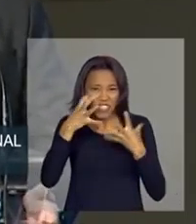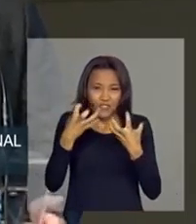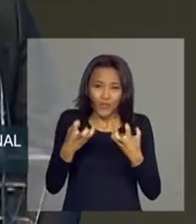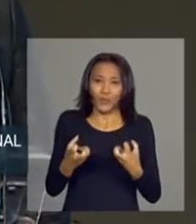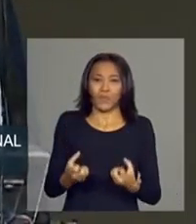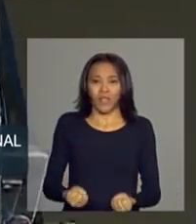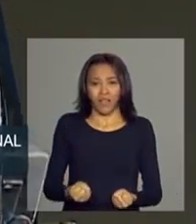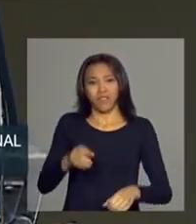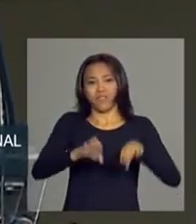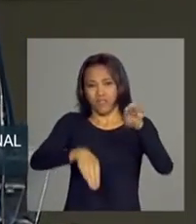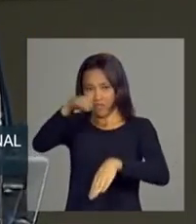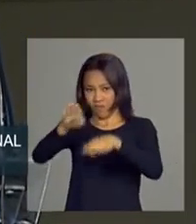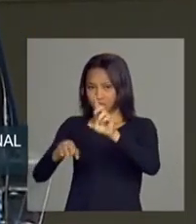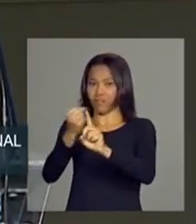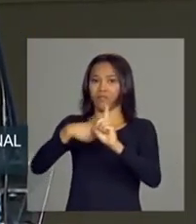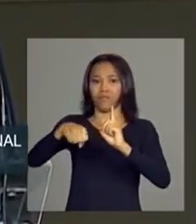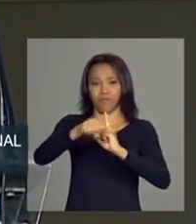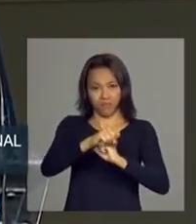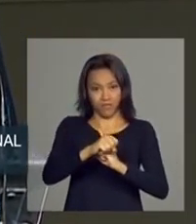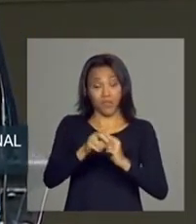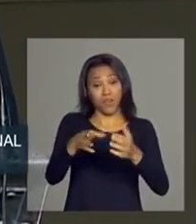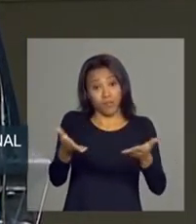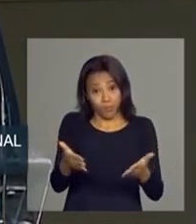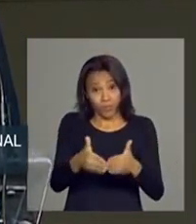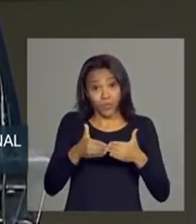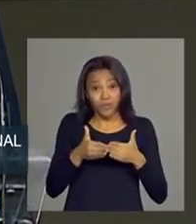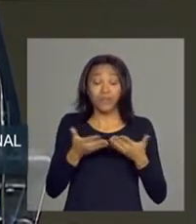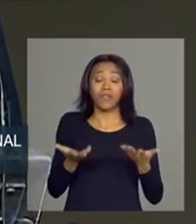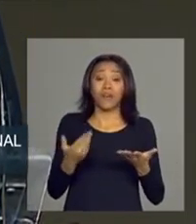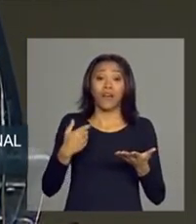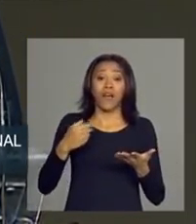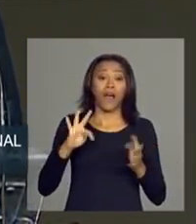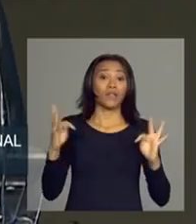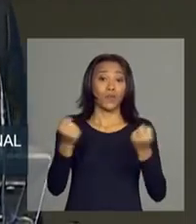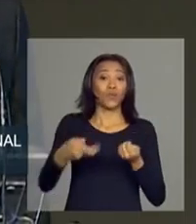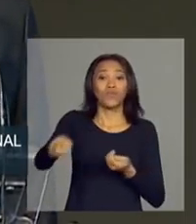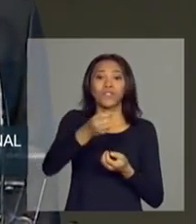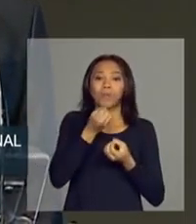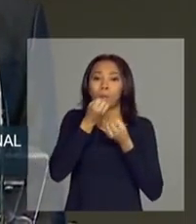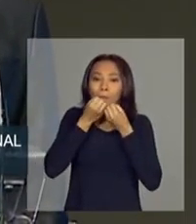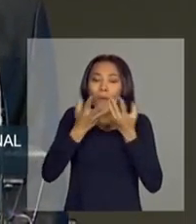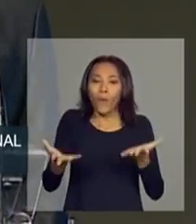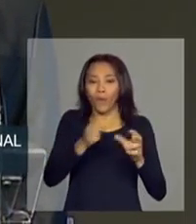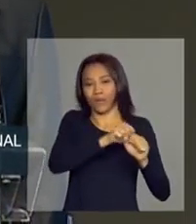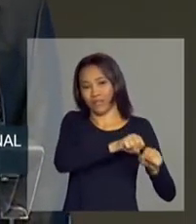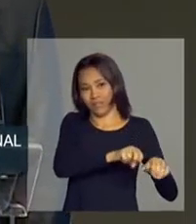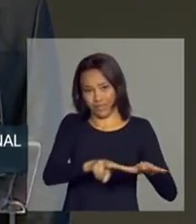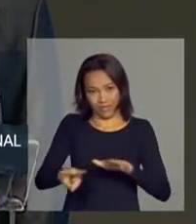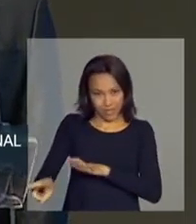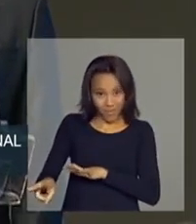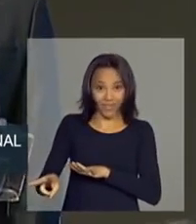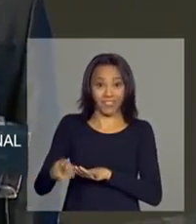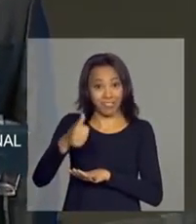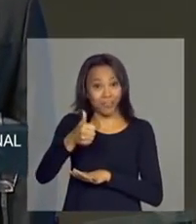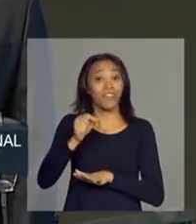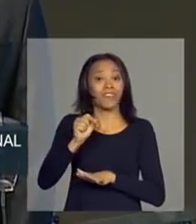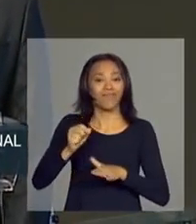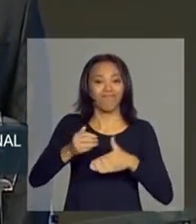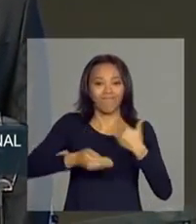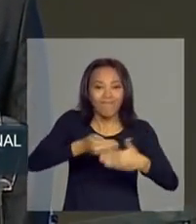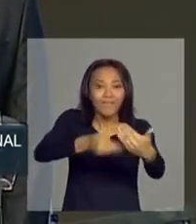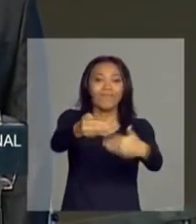ama, que a gente tanto quer bem e que a gente sabe que é preciso ainda superar muitas